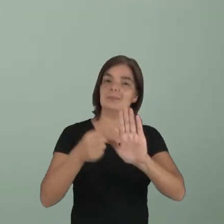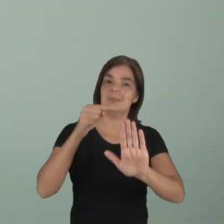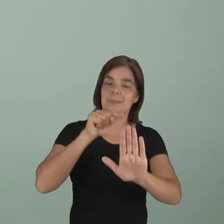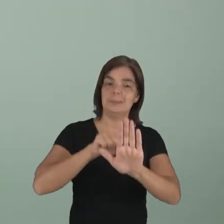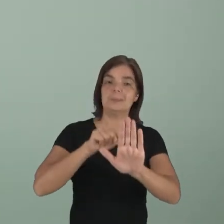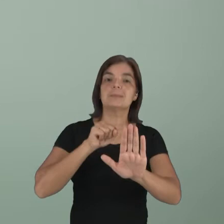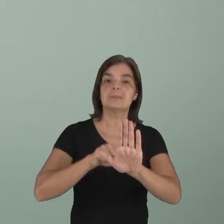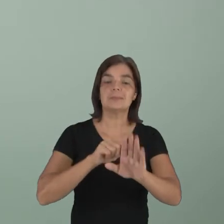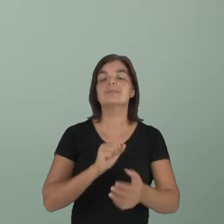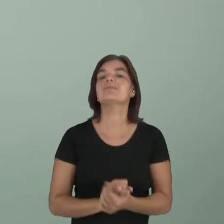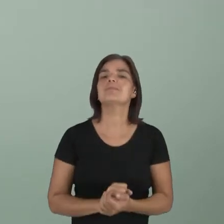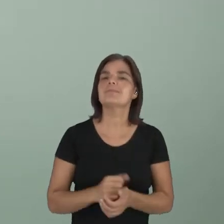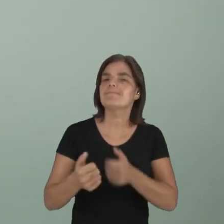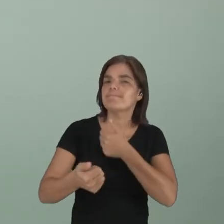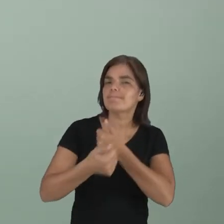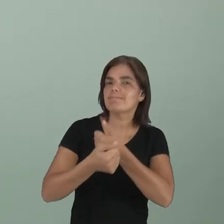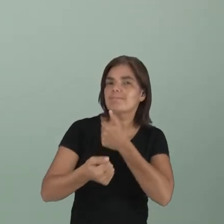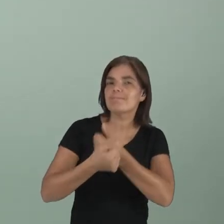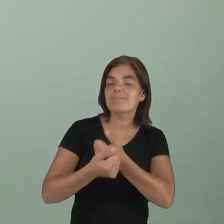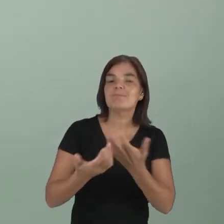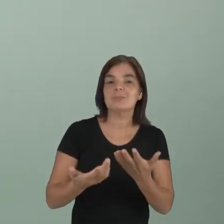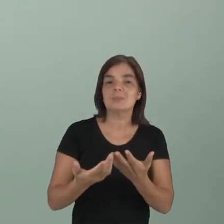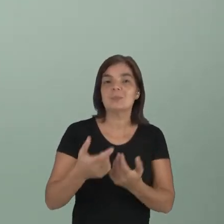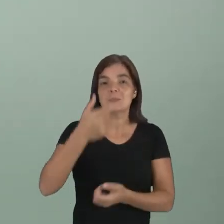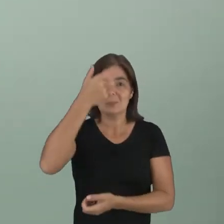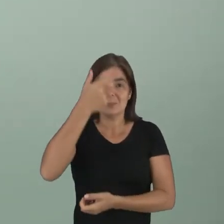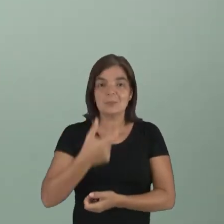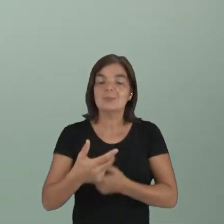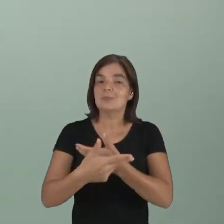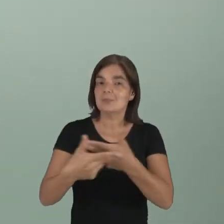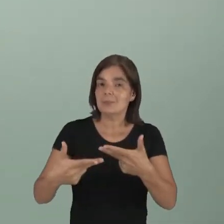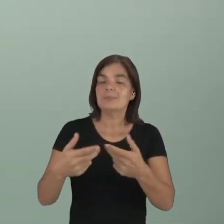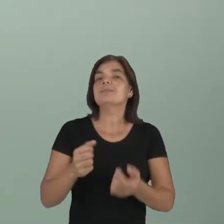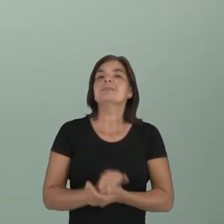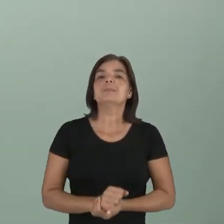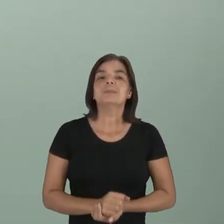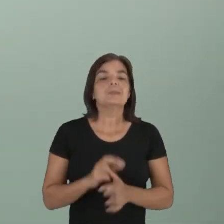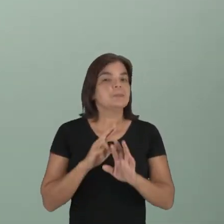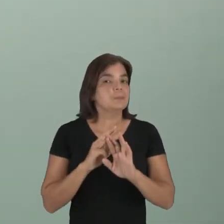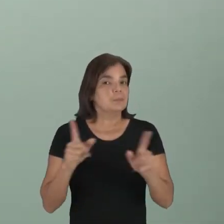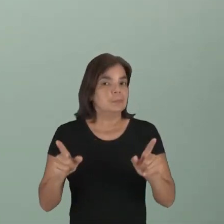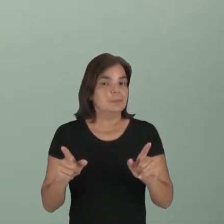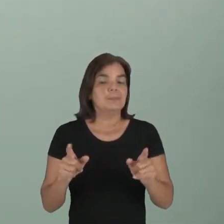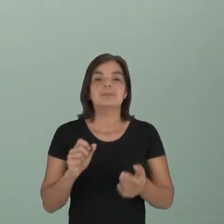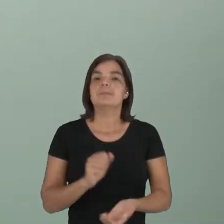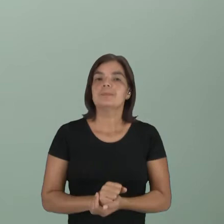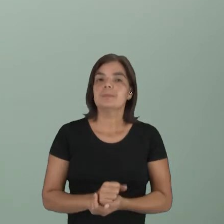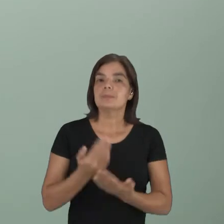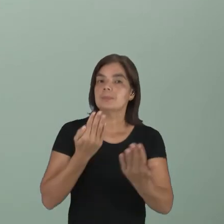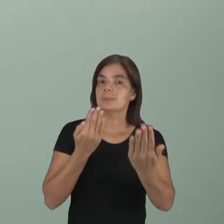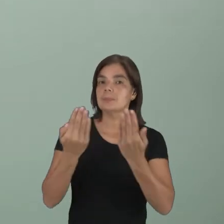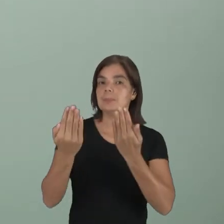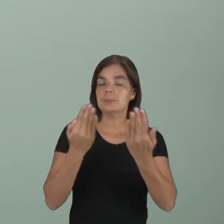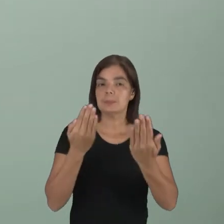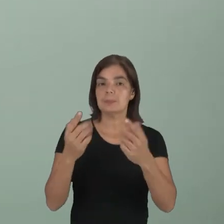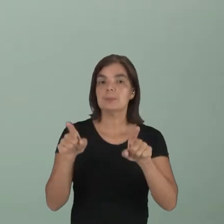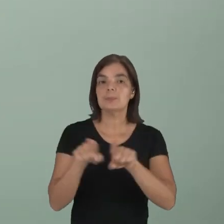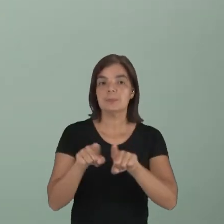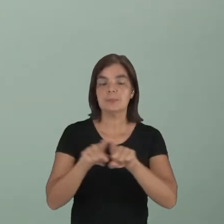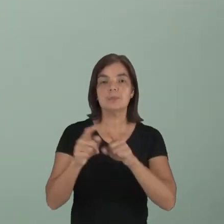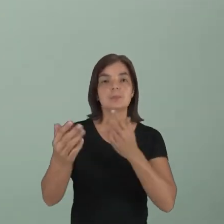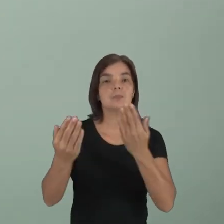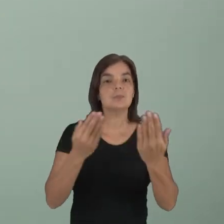A metáfora é a aproximação de seres, tá bom? A diferença da comparação é que